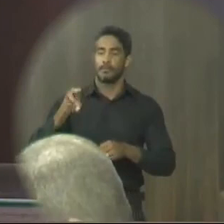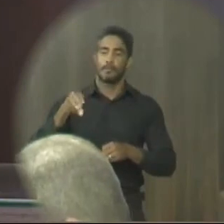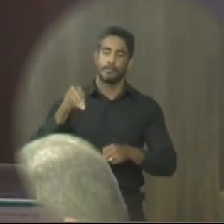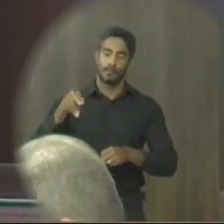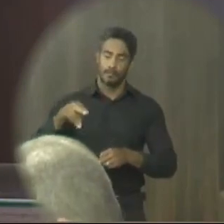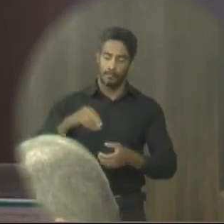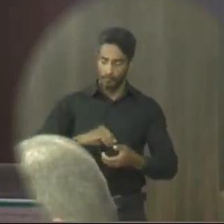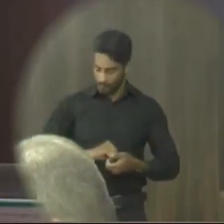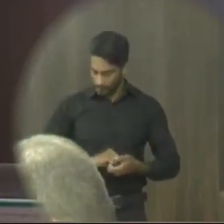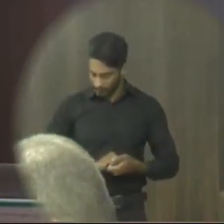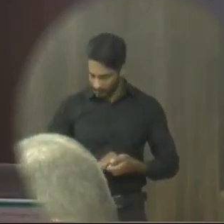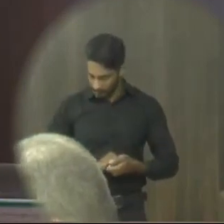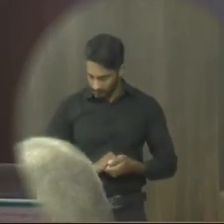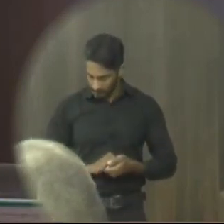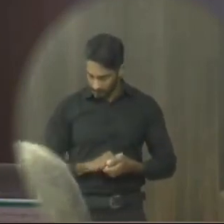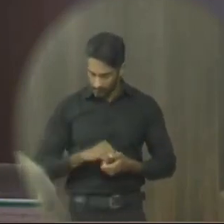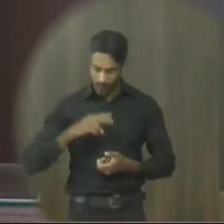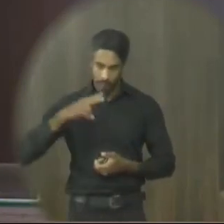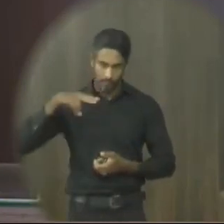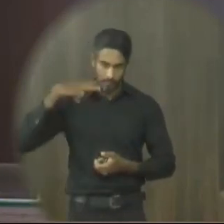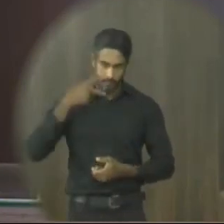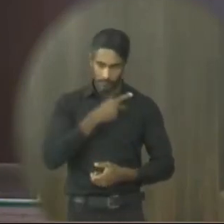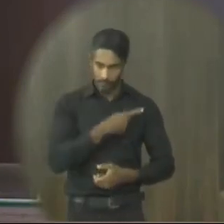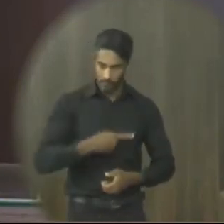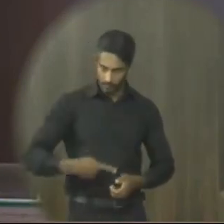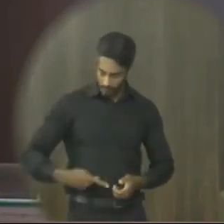Araújo, vereador presidente.